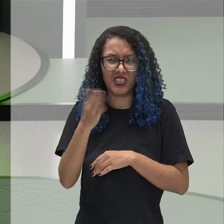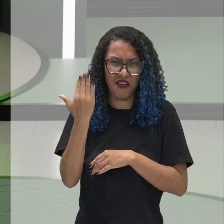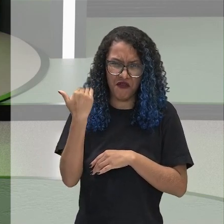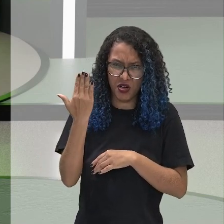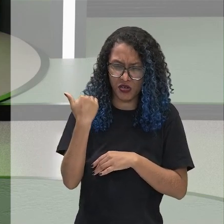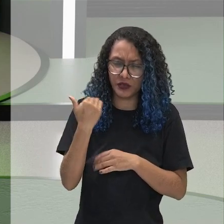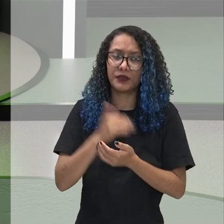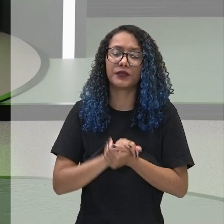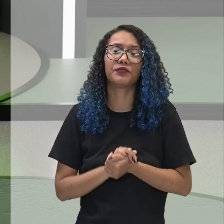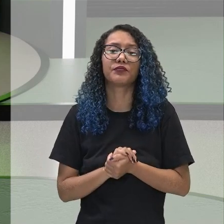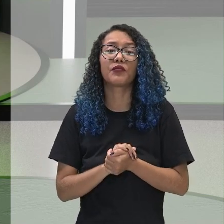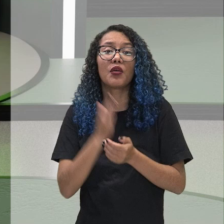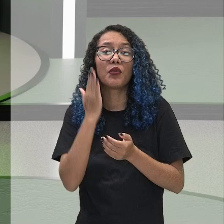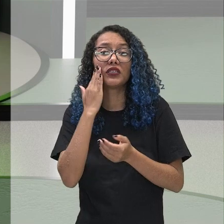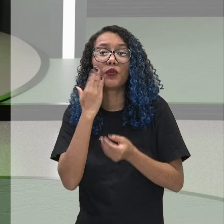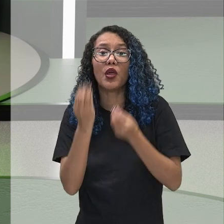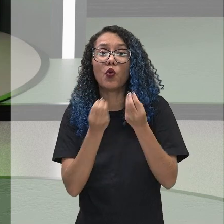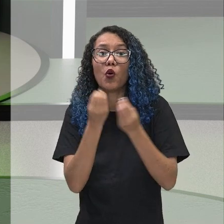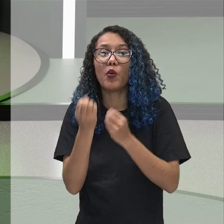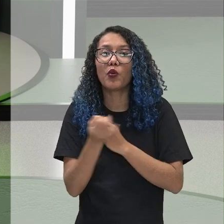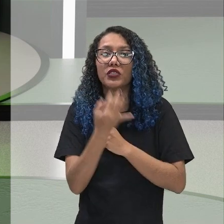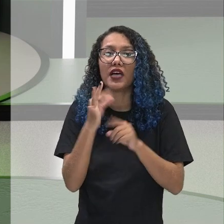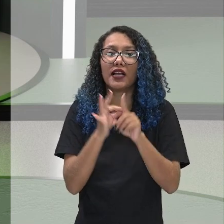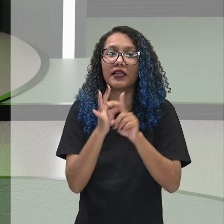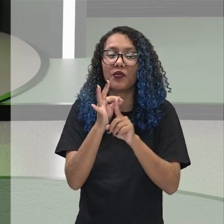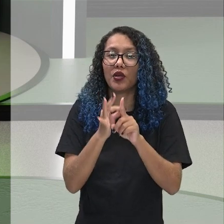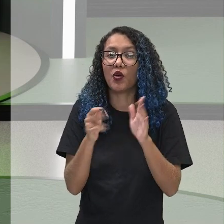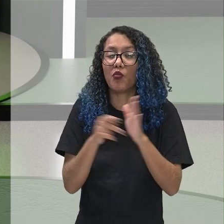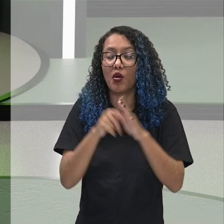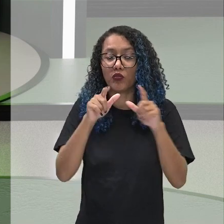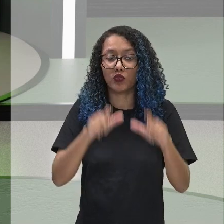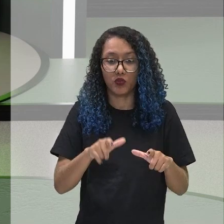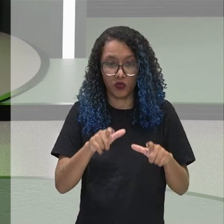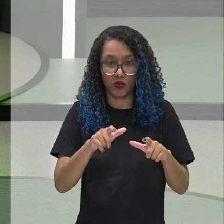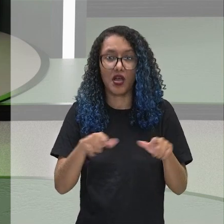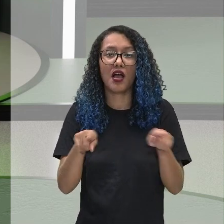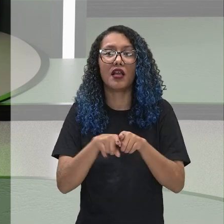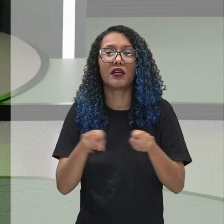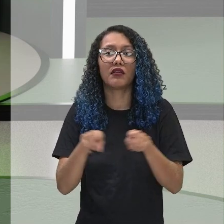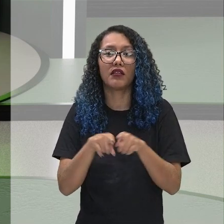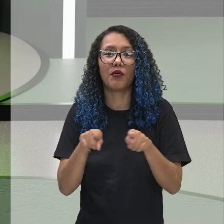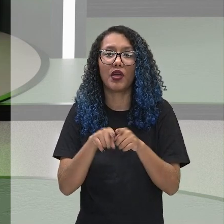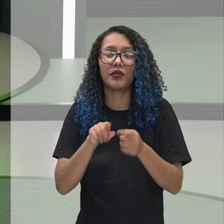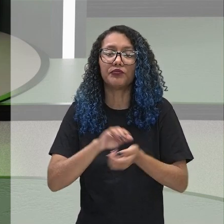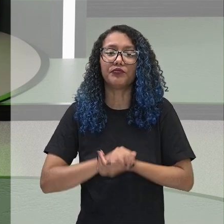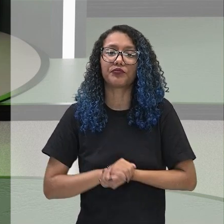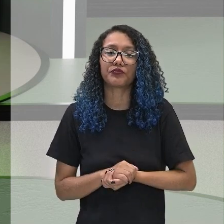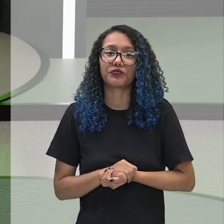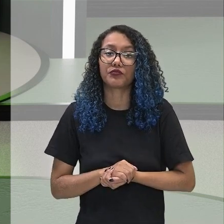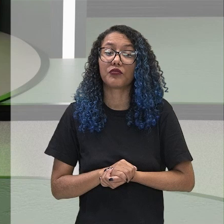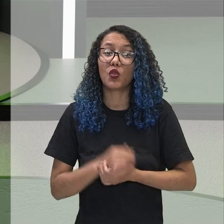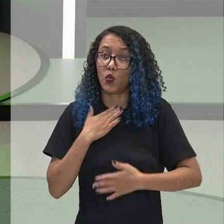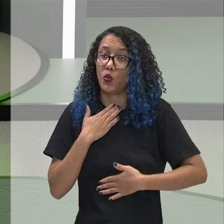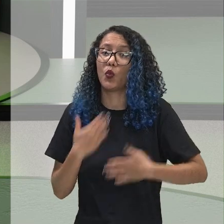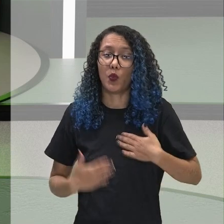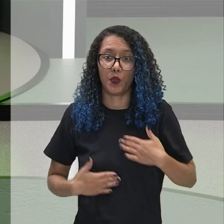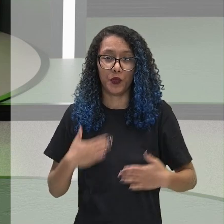medir a temperatura ambiente e principalmente a temperatura